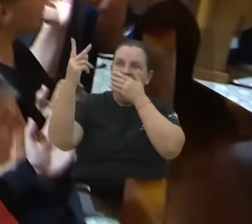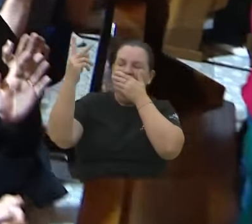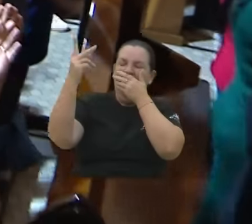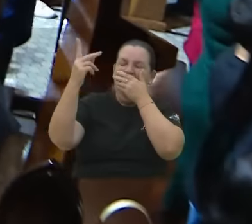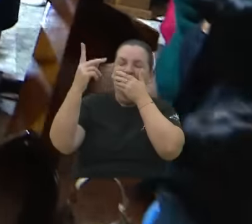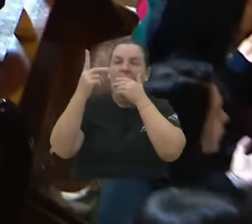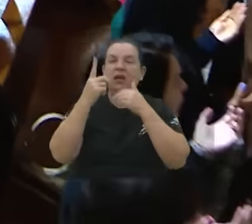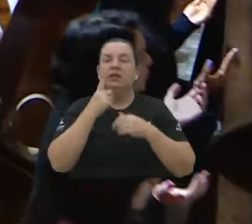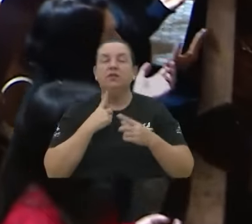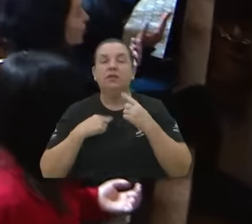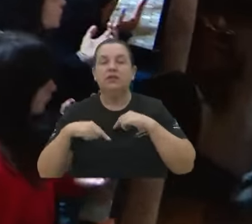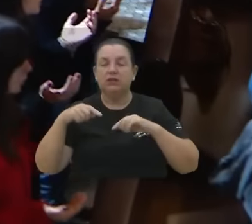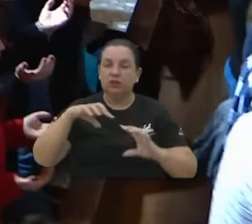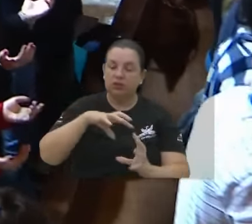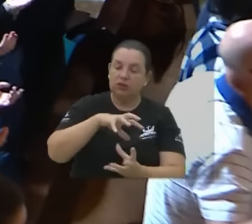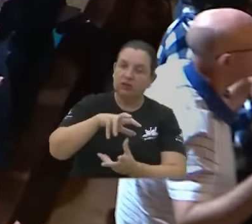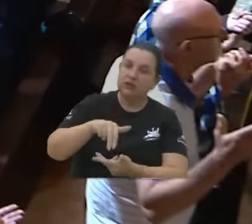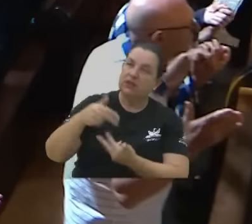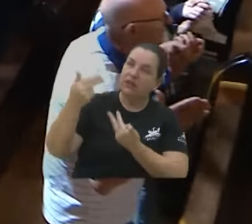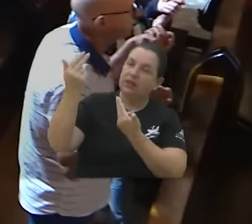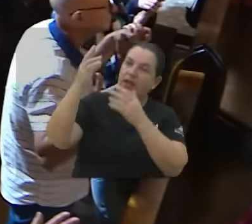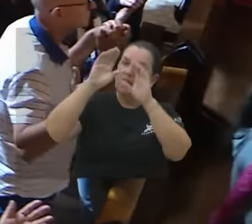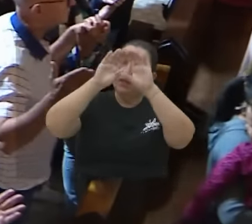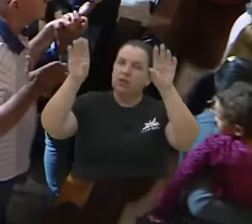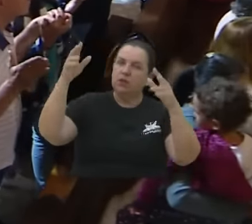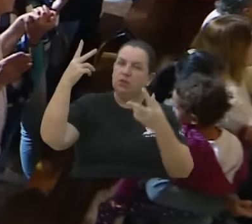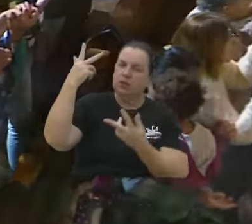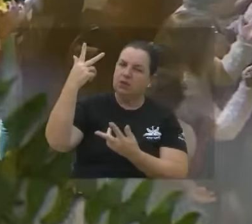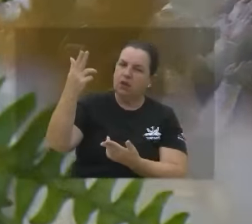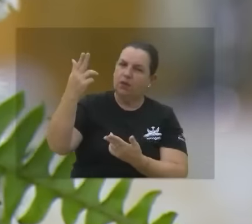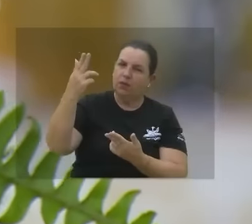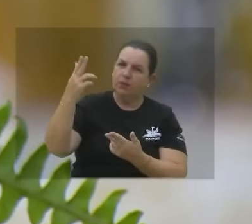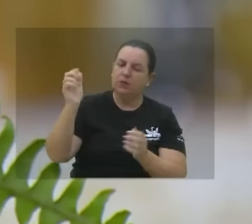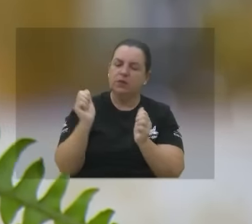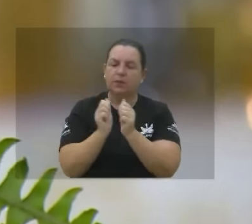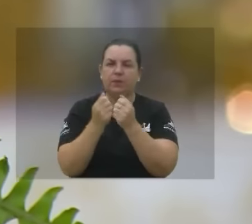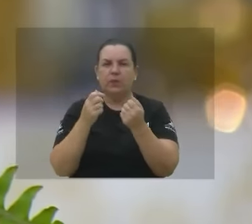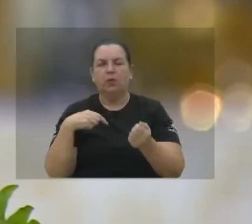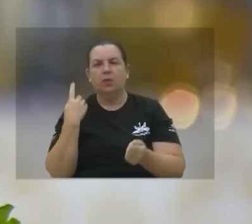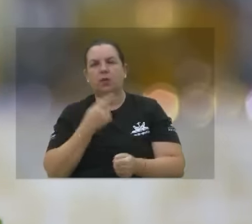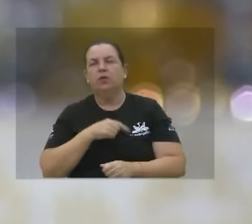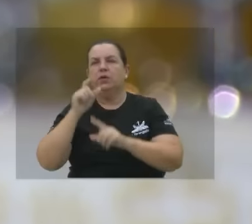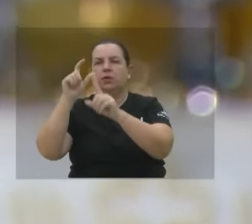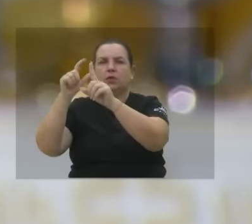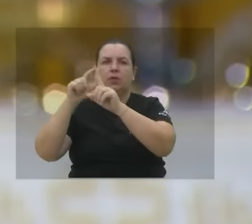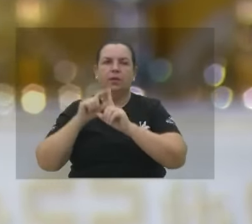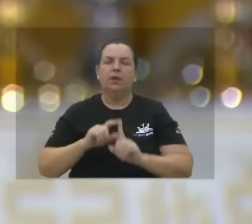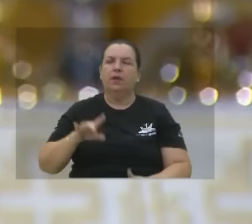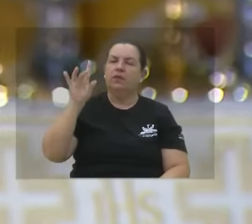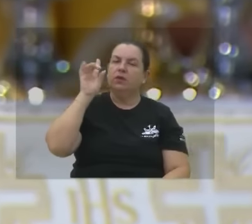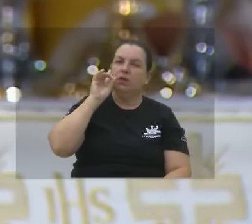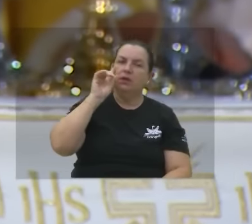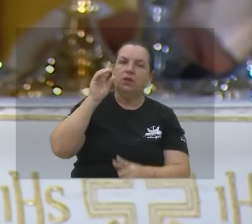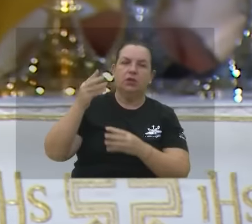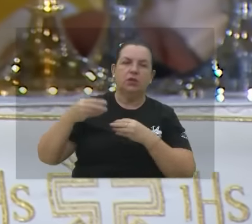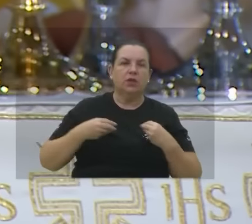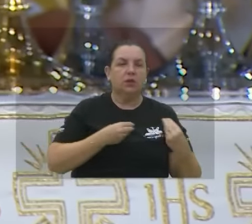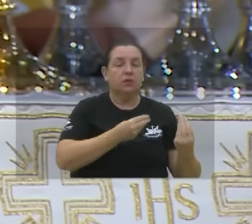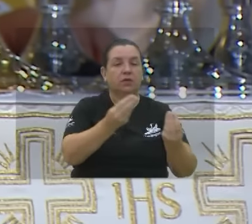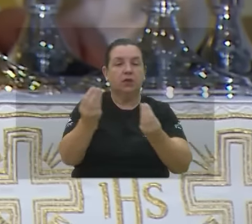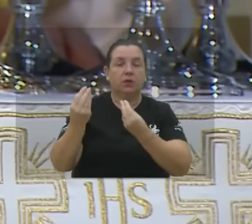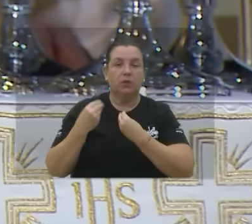seja feita a vossa vontade, assim na terra como no céu. O pão nosso de cada